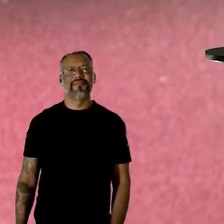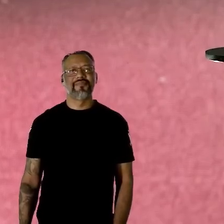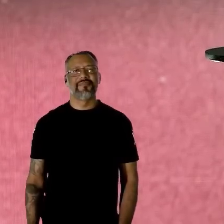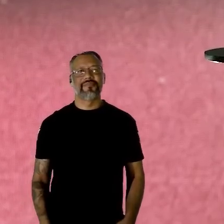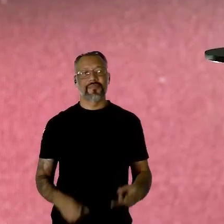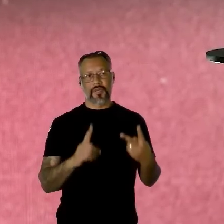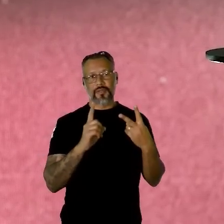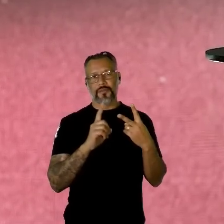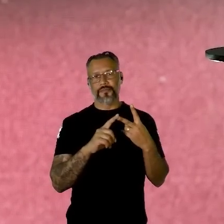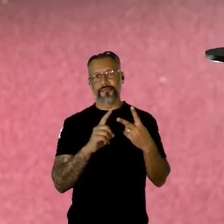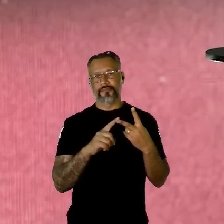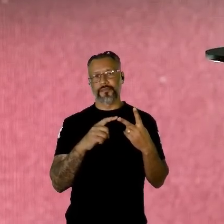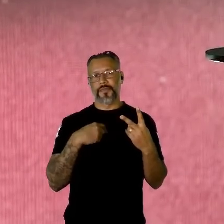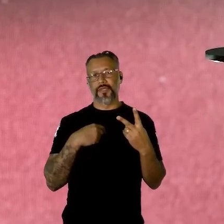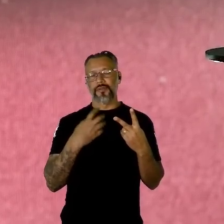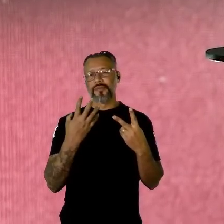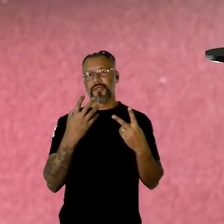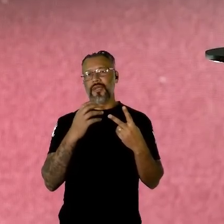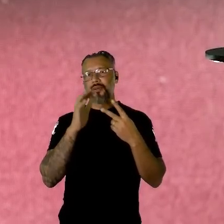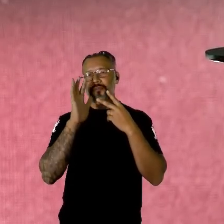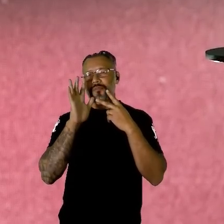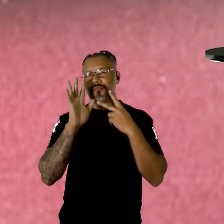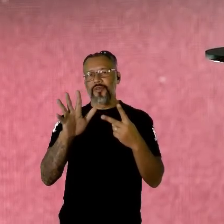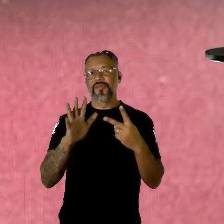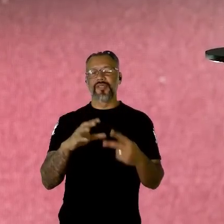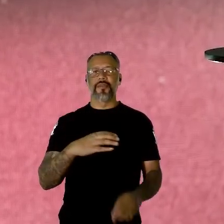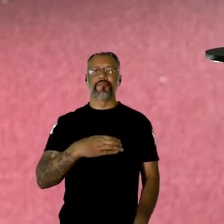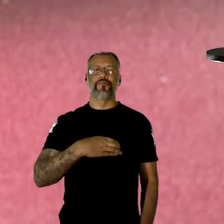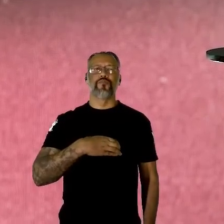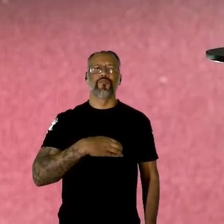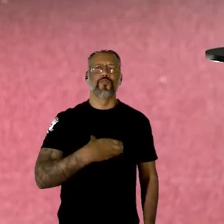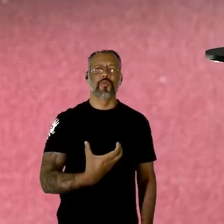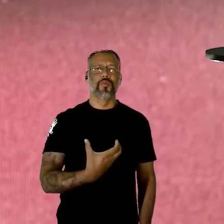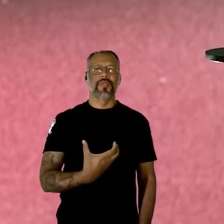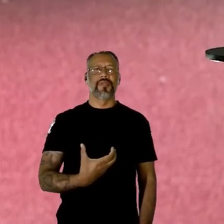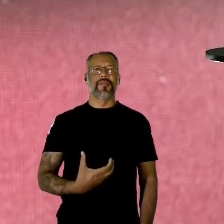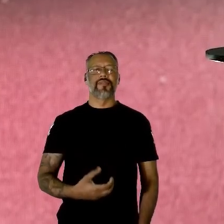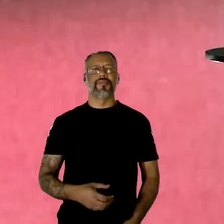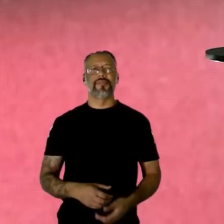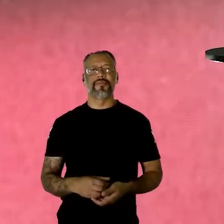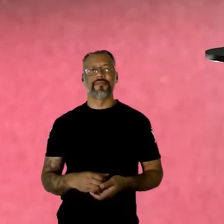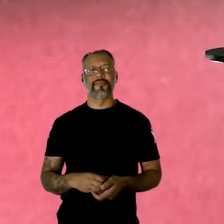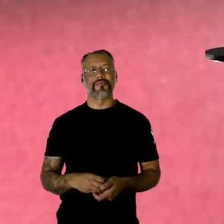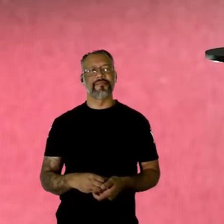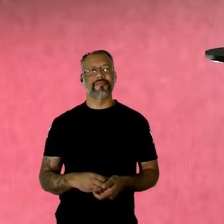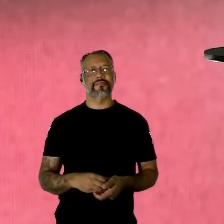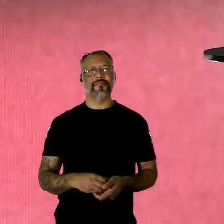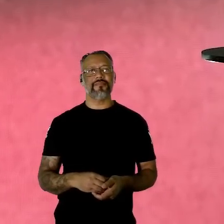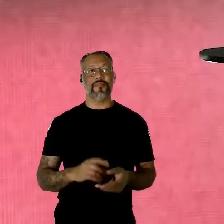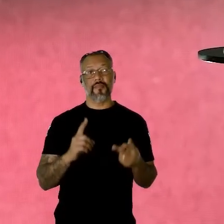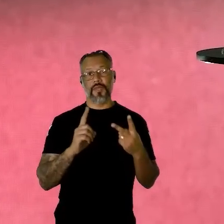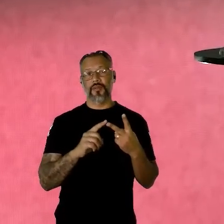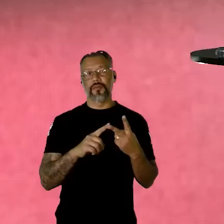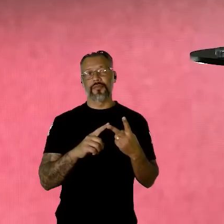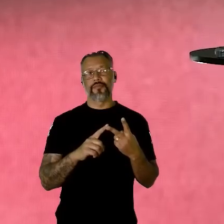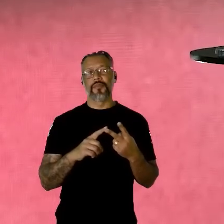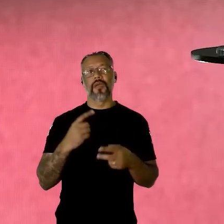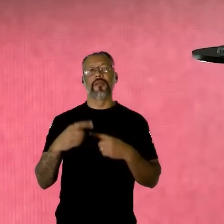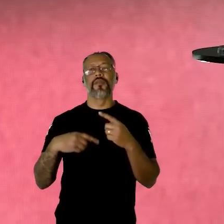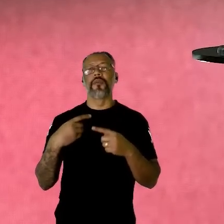segunda coisa que eu quero profetizar coragem Atos Capítulo 4 Versículo 31 diz assim depois de orarem